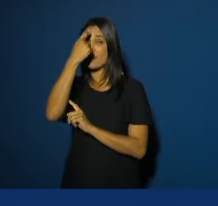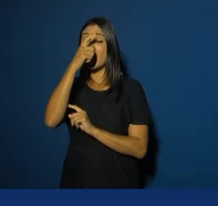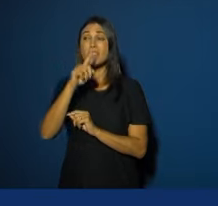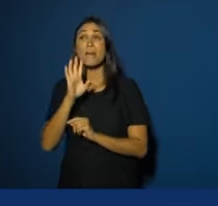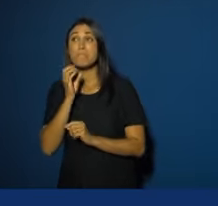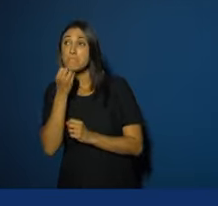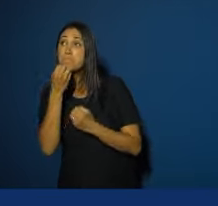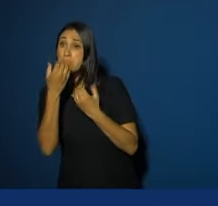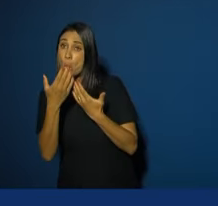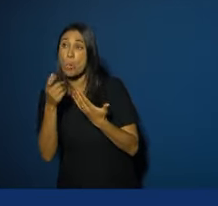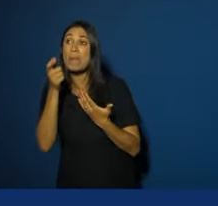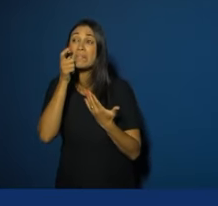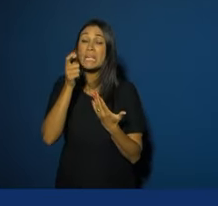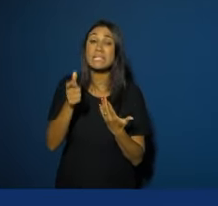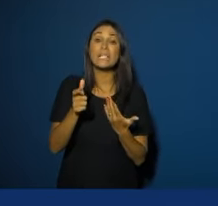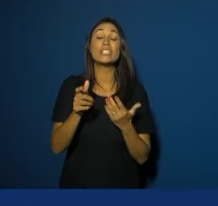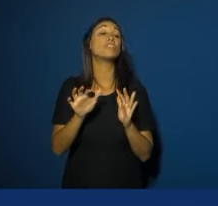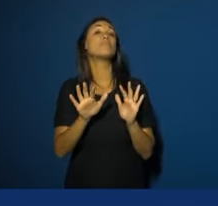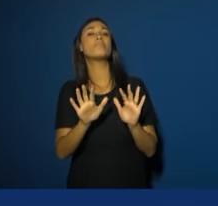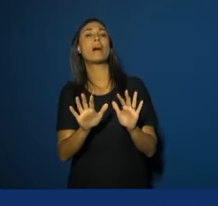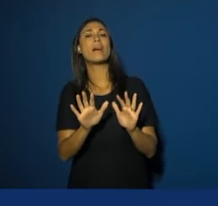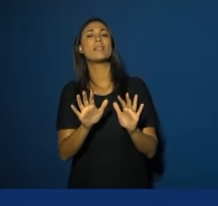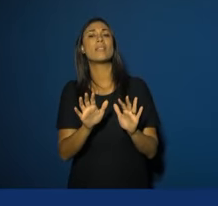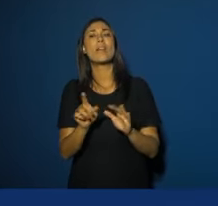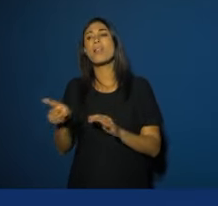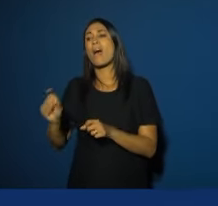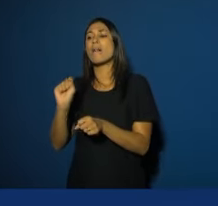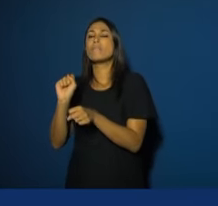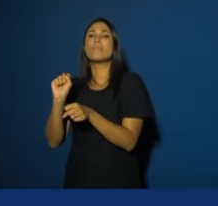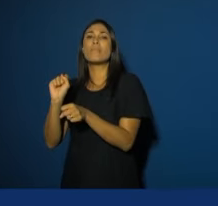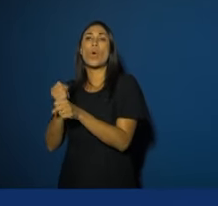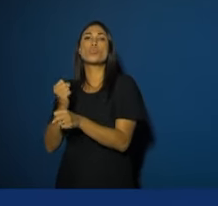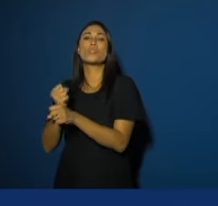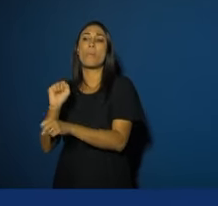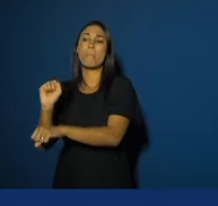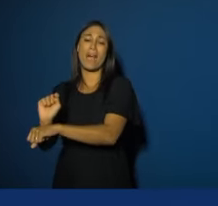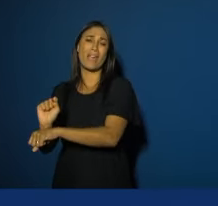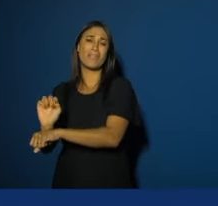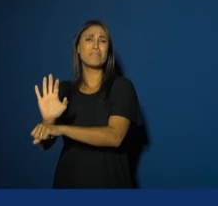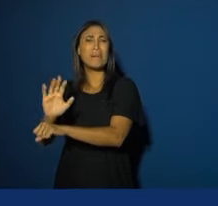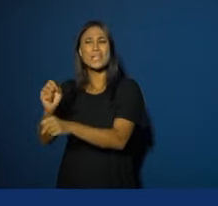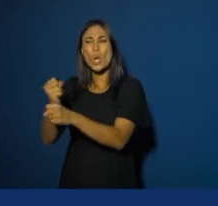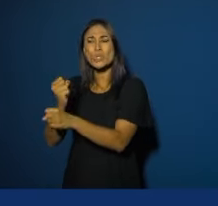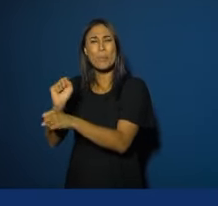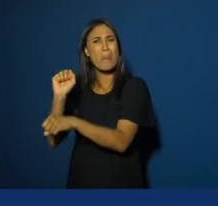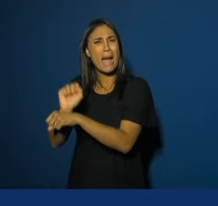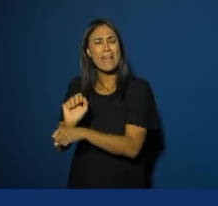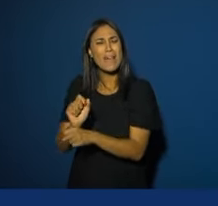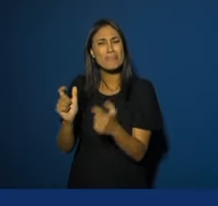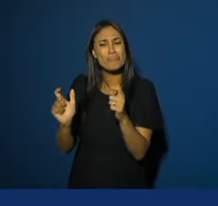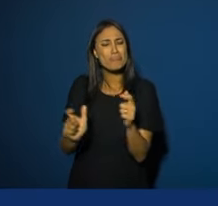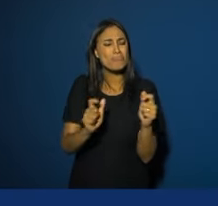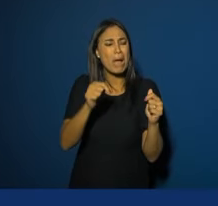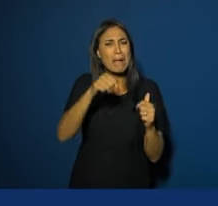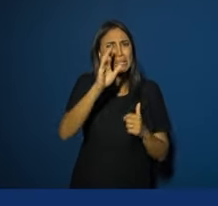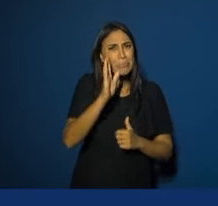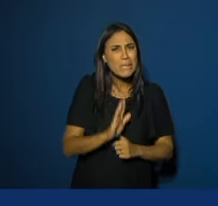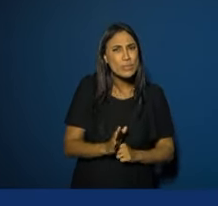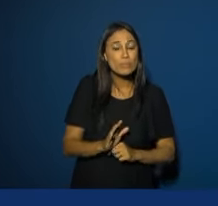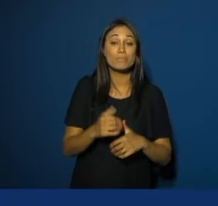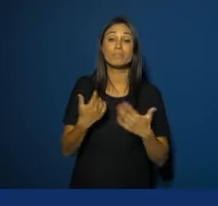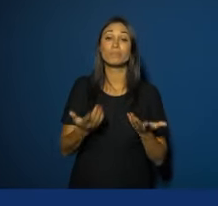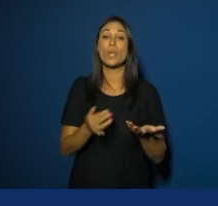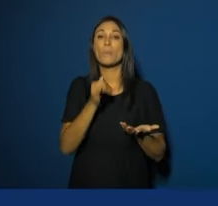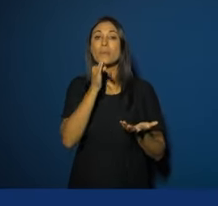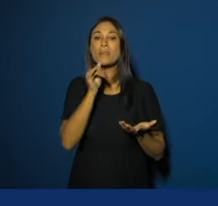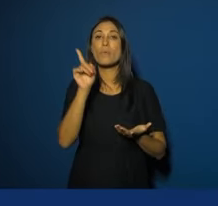interessante num eufemismo para obra parada Mas obra parada aonde no Brasil obra parada